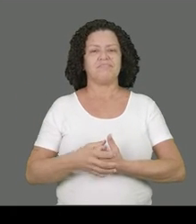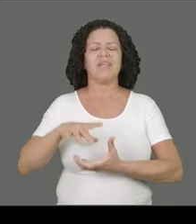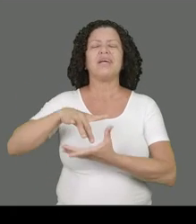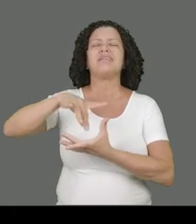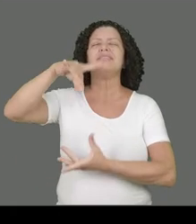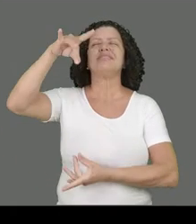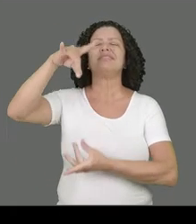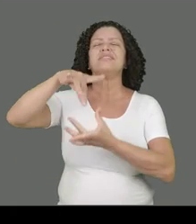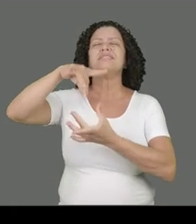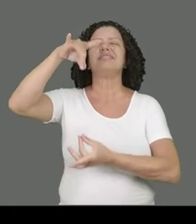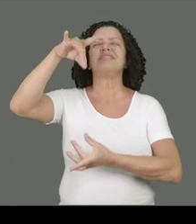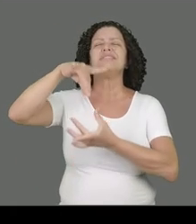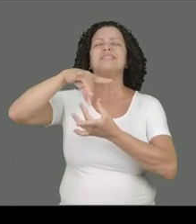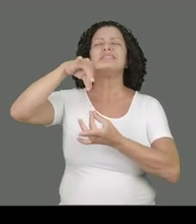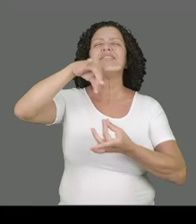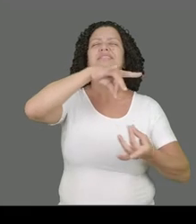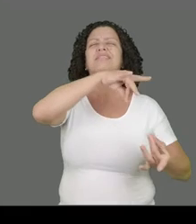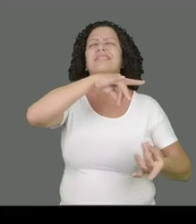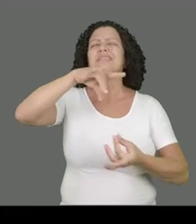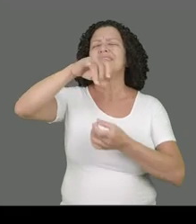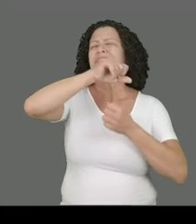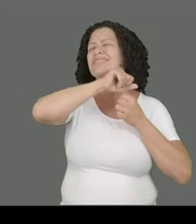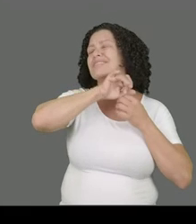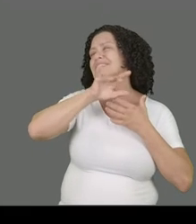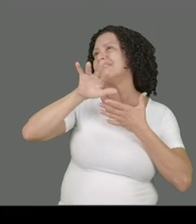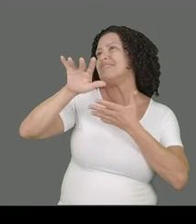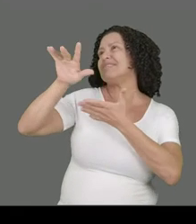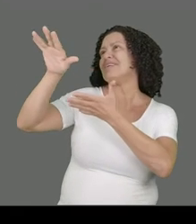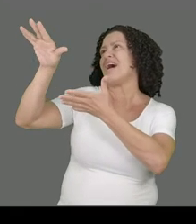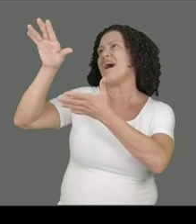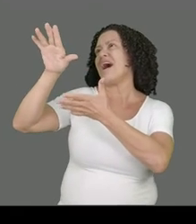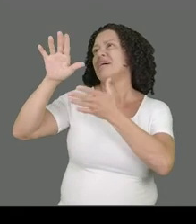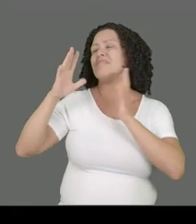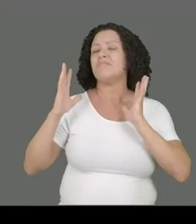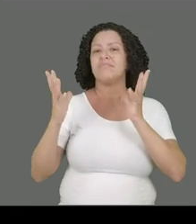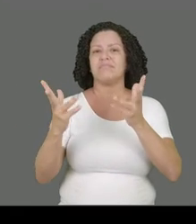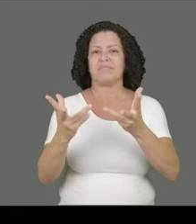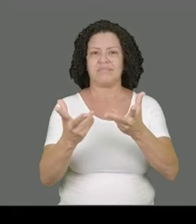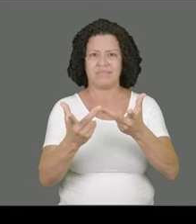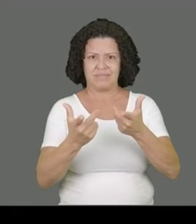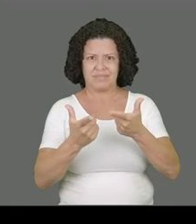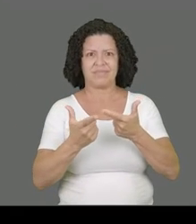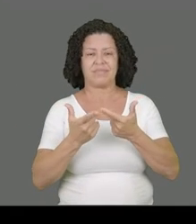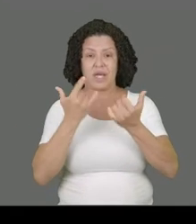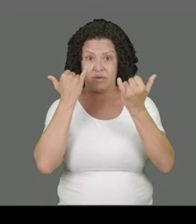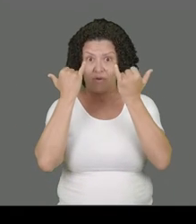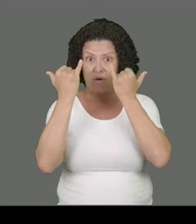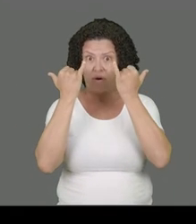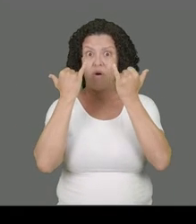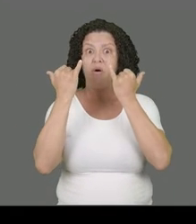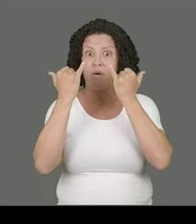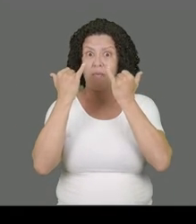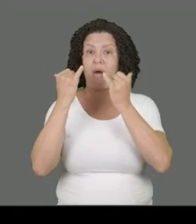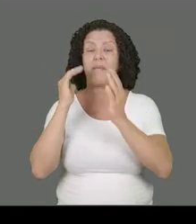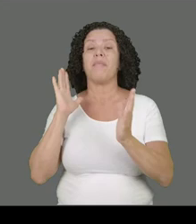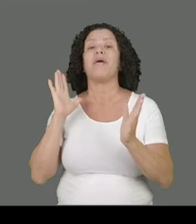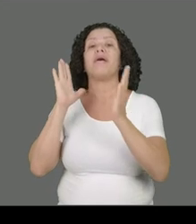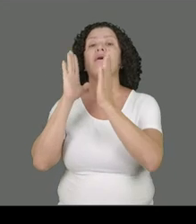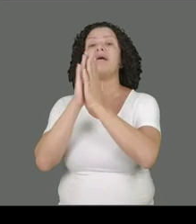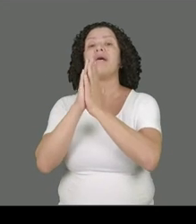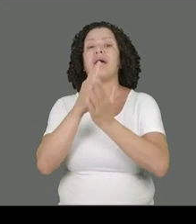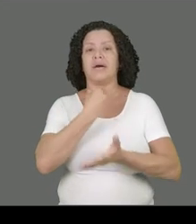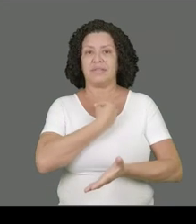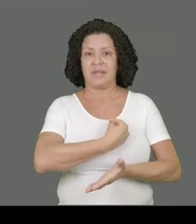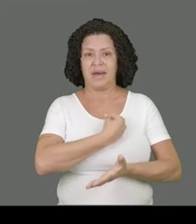melhores, espíritos imortais, com mais qualidade de informação